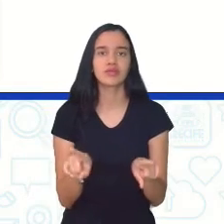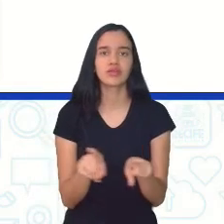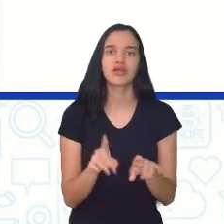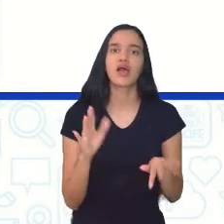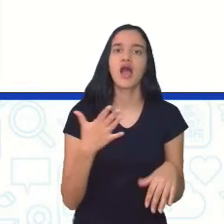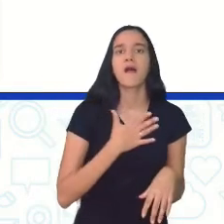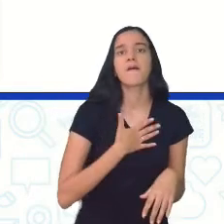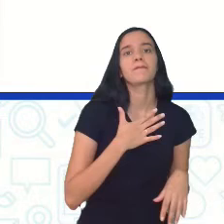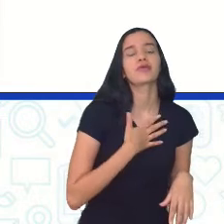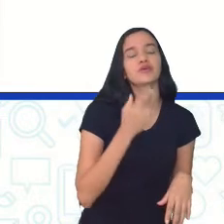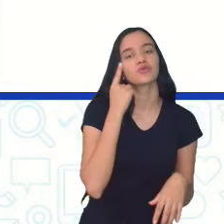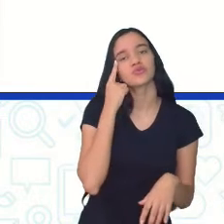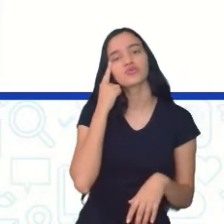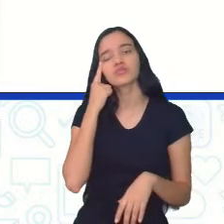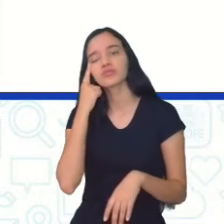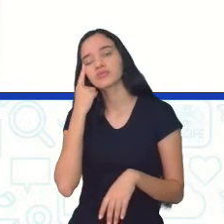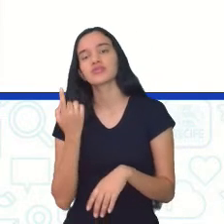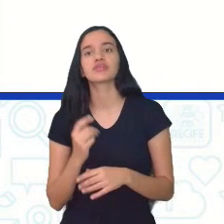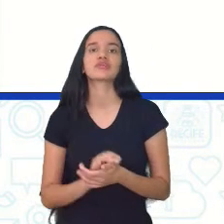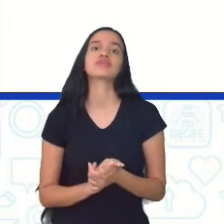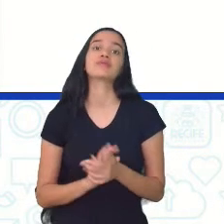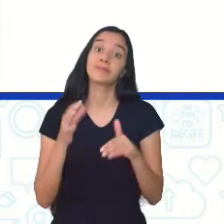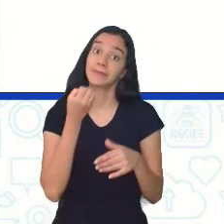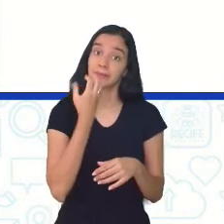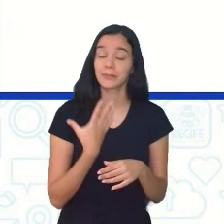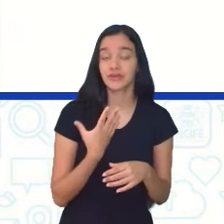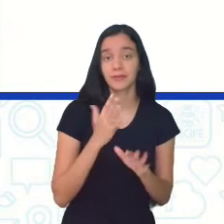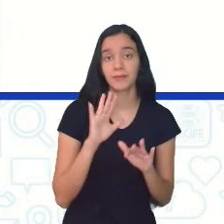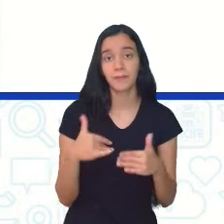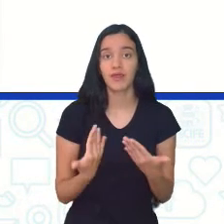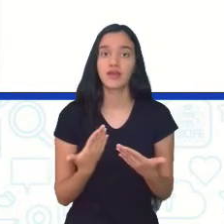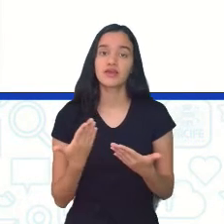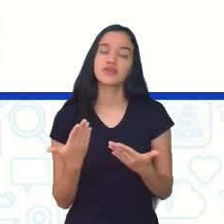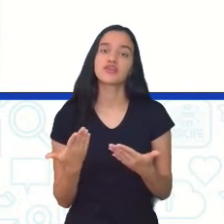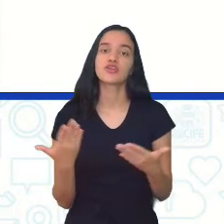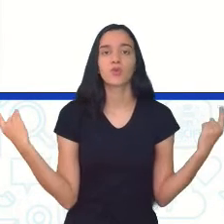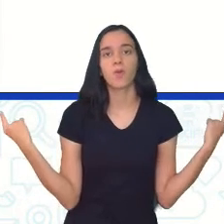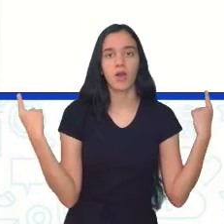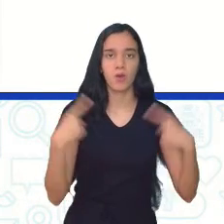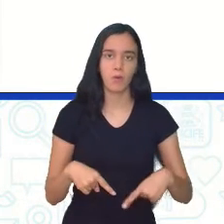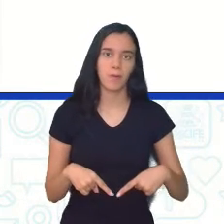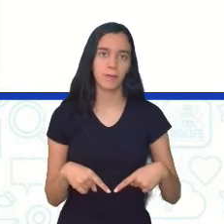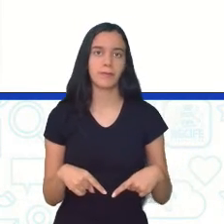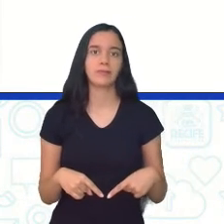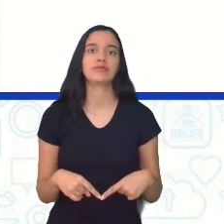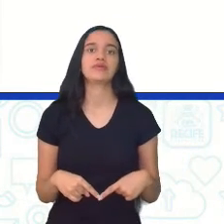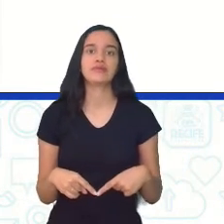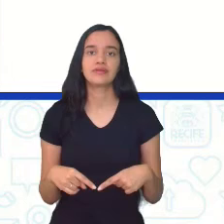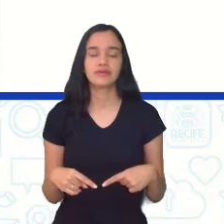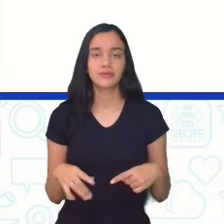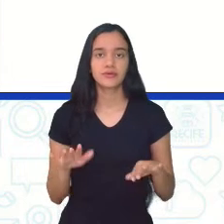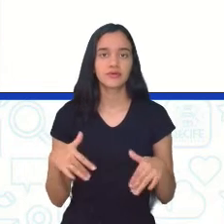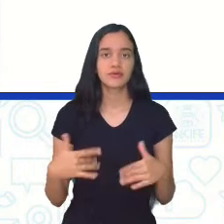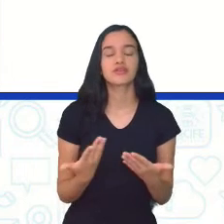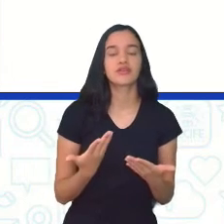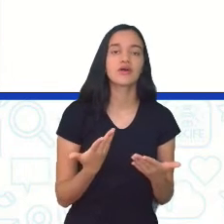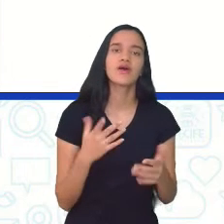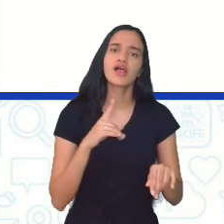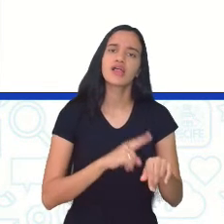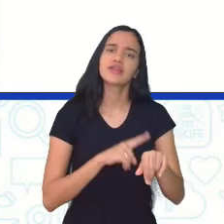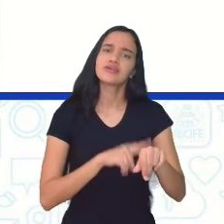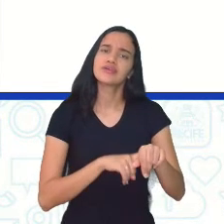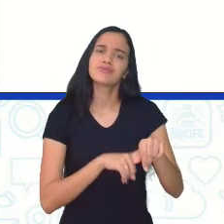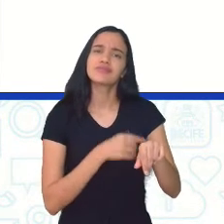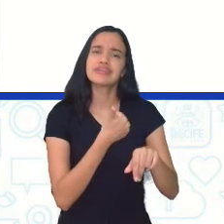do japonês, quem quer que seja. Bem, em uma competição, as partidas têm duração